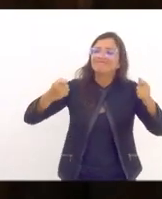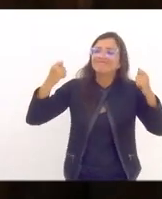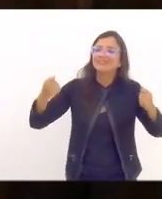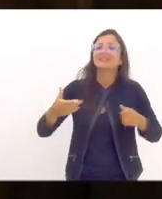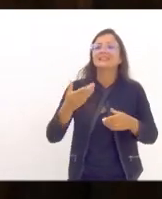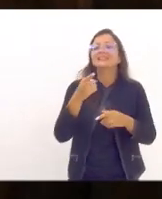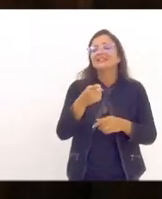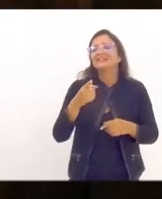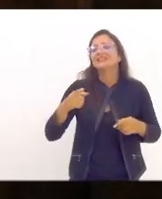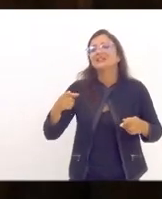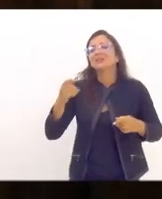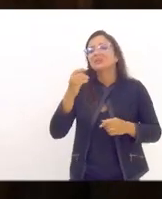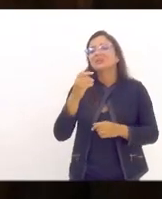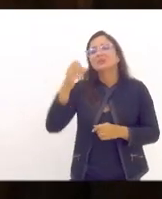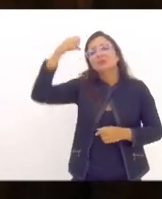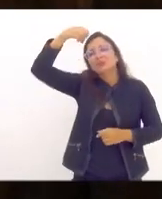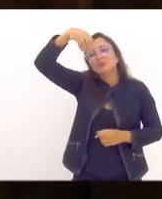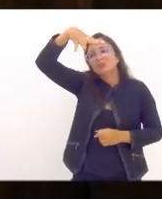Está cortada